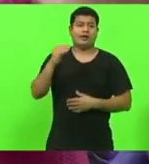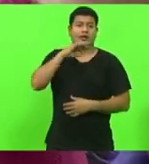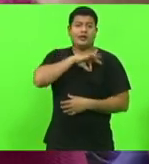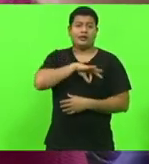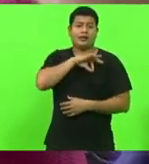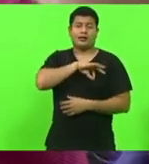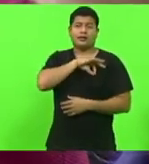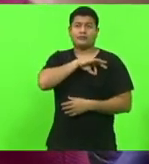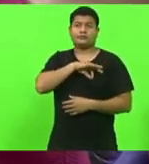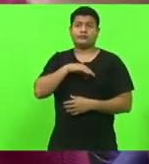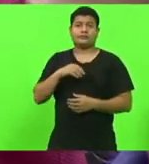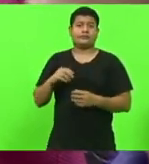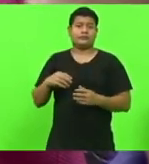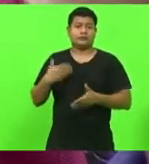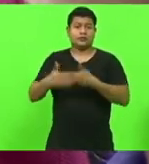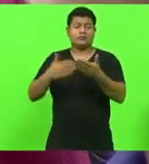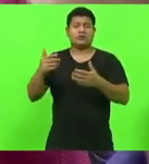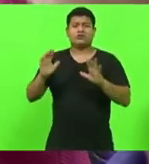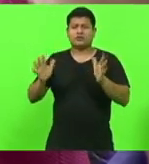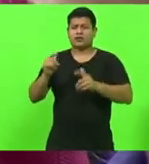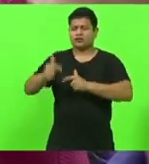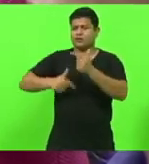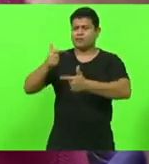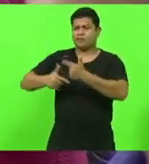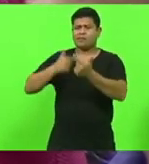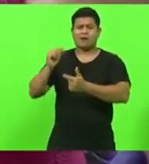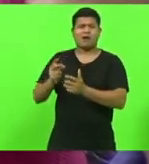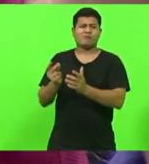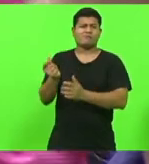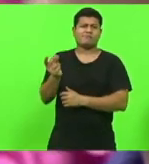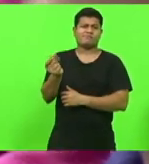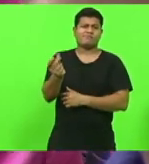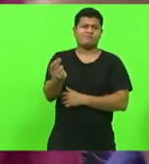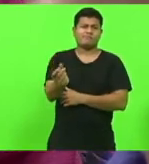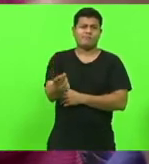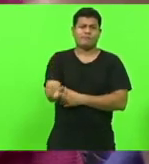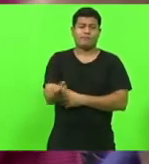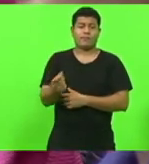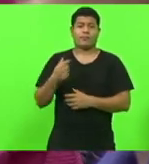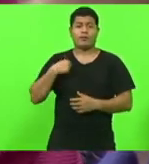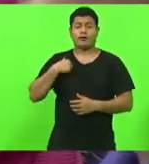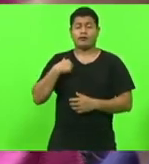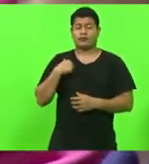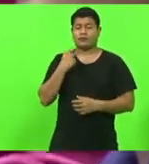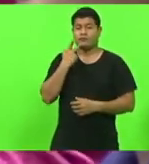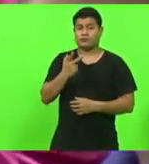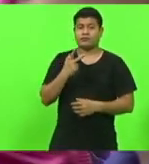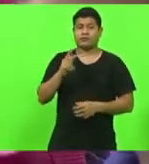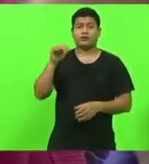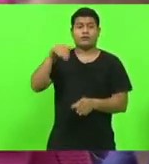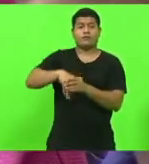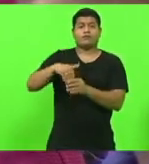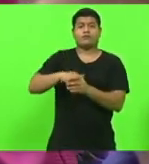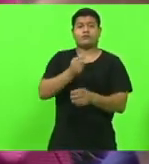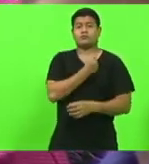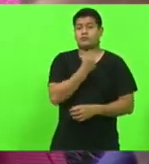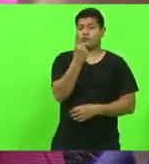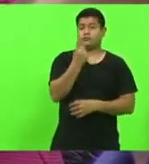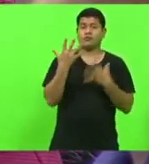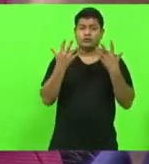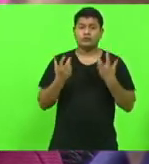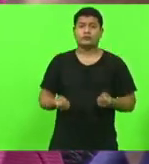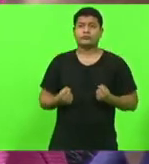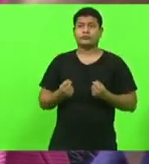prestaram trabalho ao Estado, eu quero dizer aos senhores que o meu voto é o voto número um e se eu pudesse e